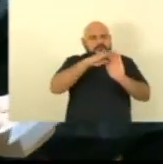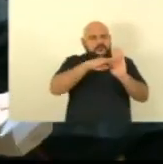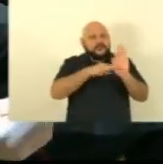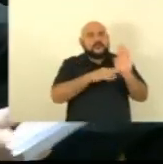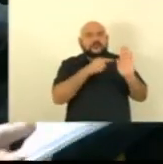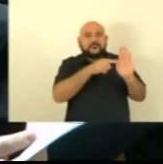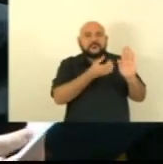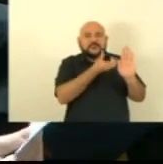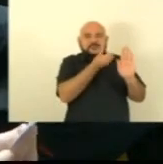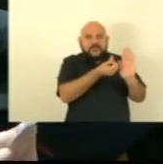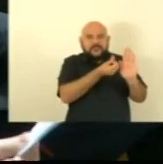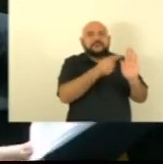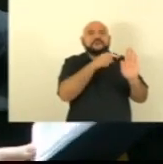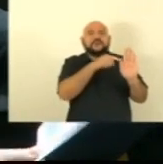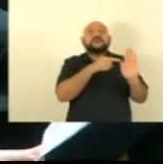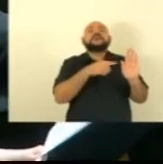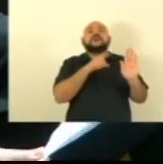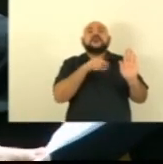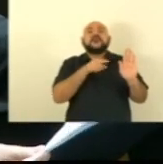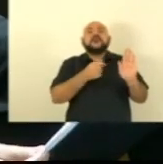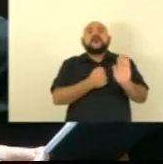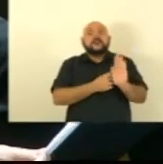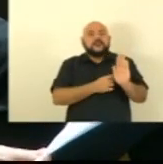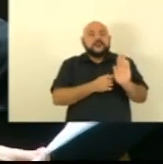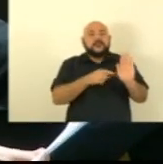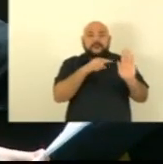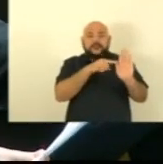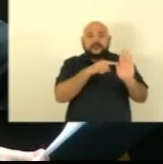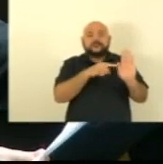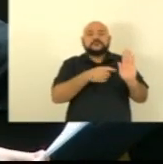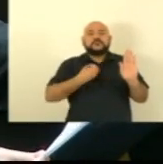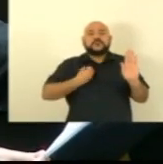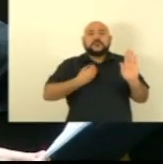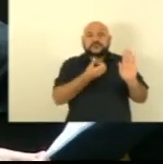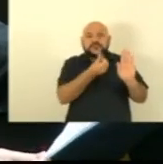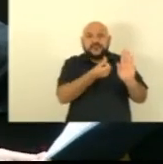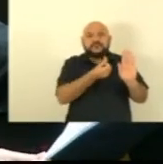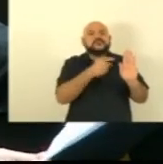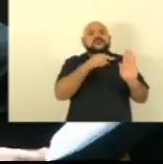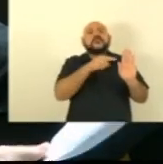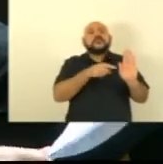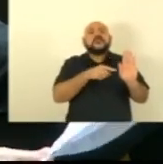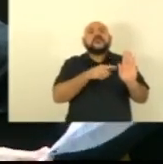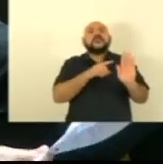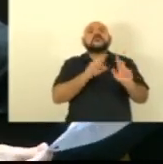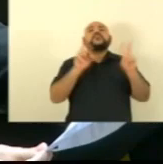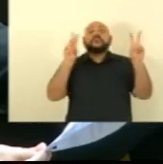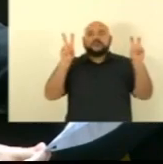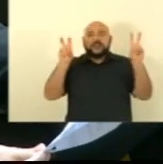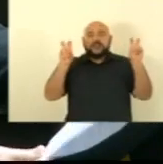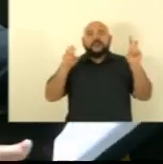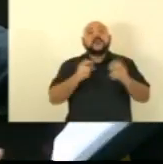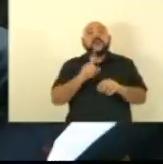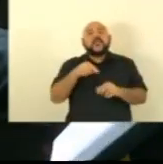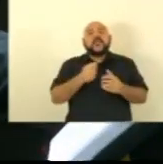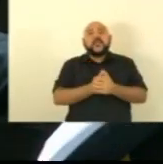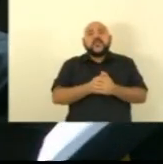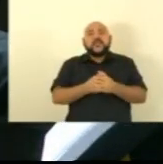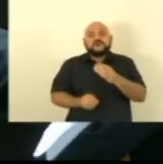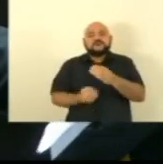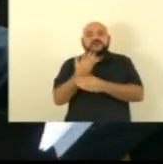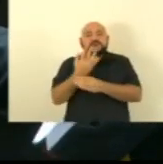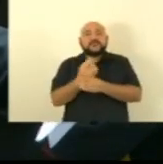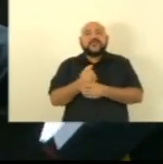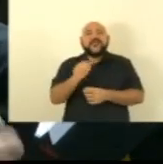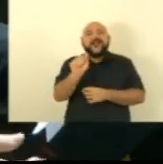seja baixado de pauta, o item 6 a respeito da criação da APA, da criação da área